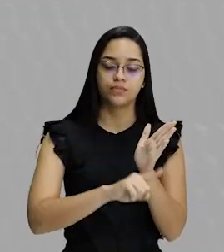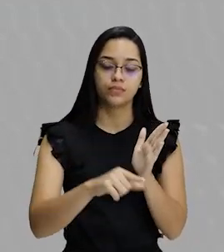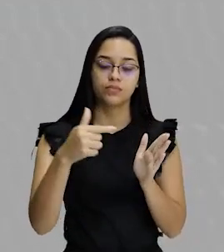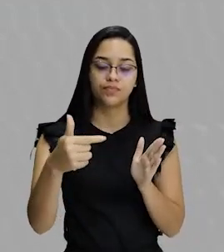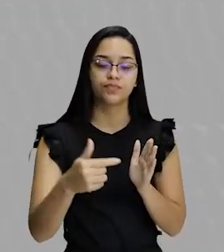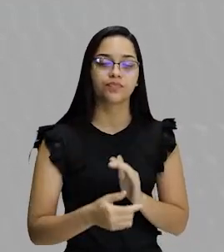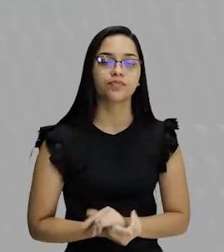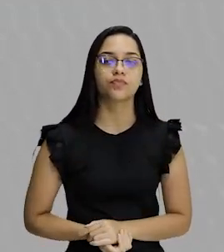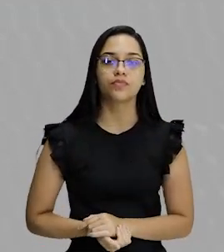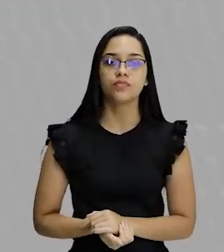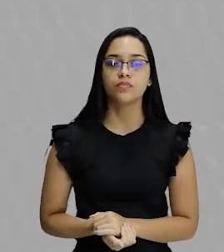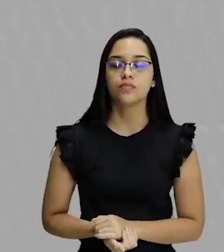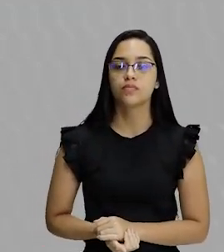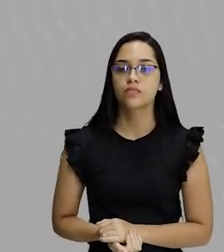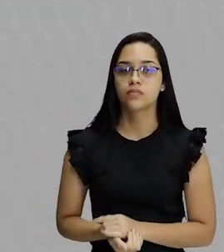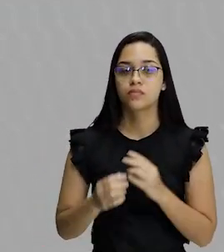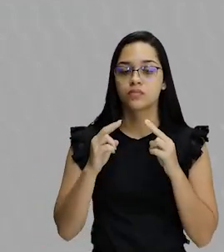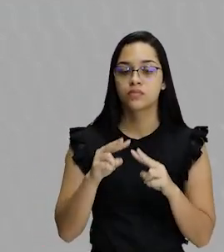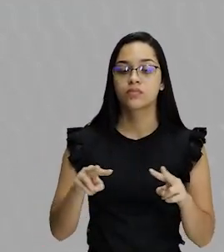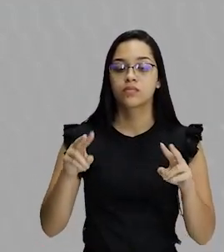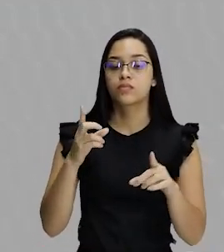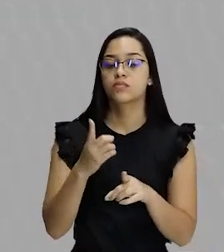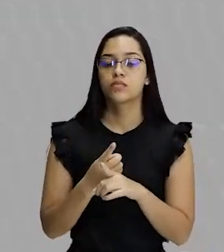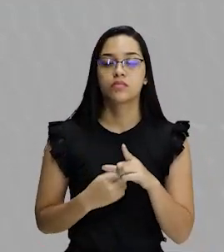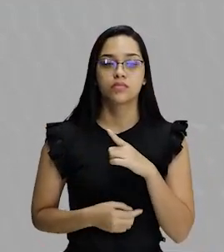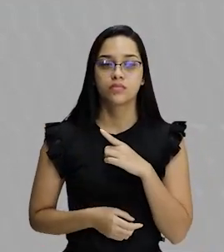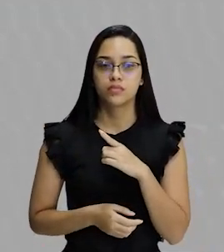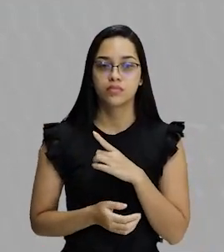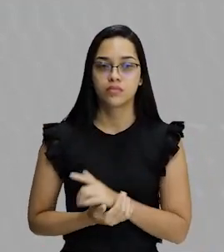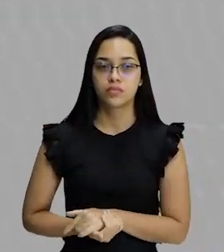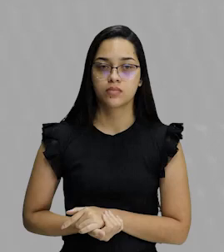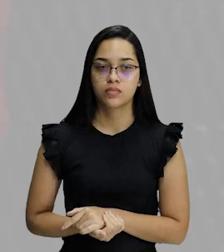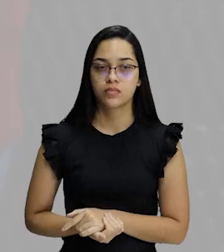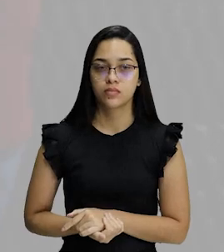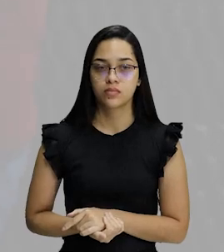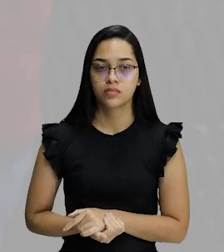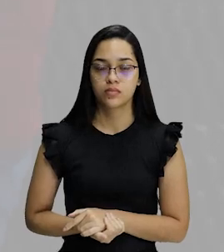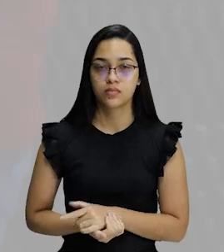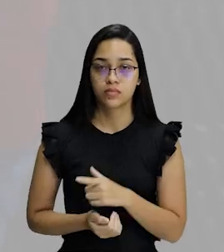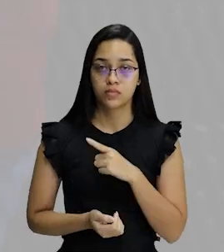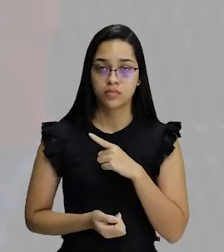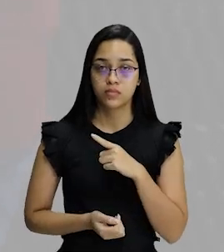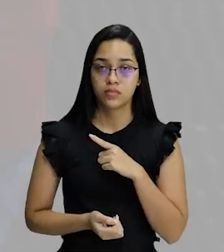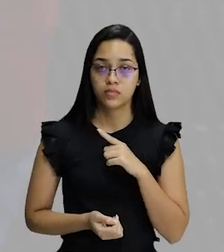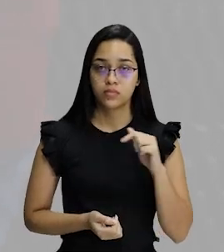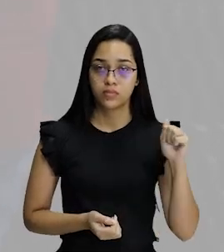2 e menos 2. Vamos localizar esses pontos aqui, ó. Tá aqui o ponto A,